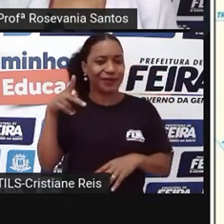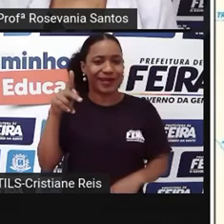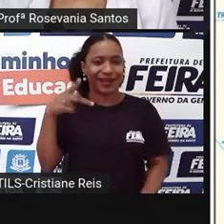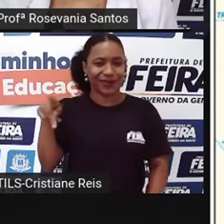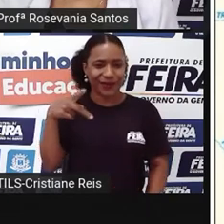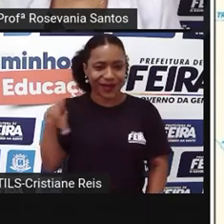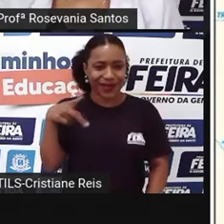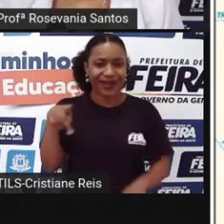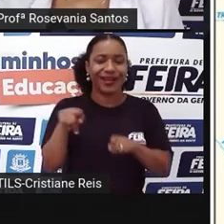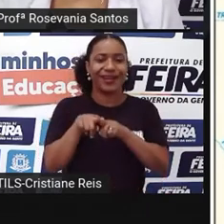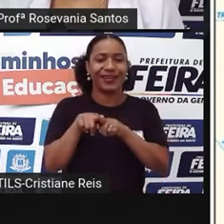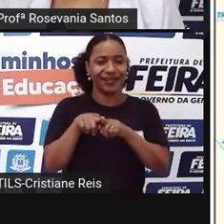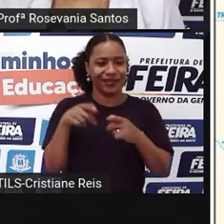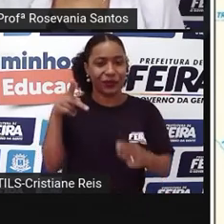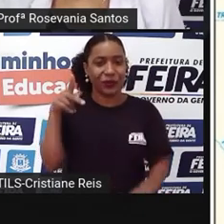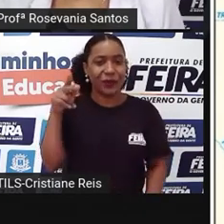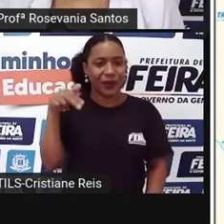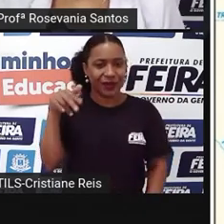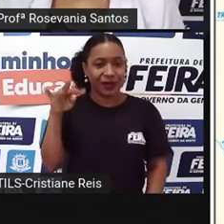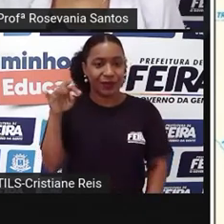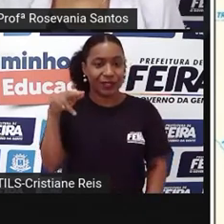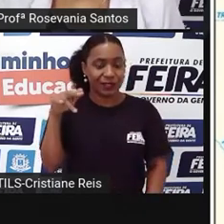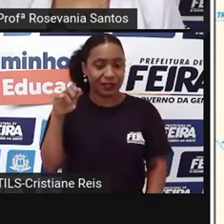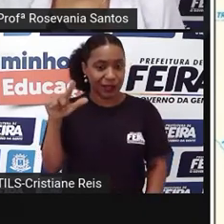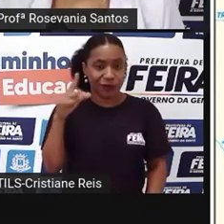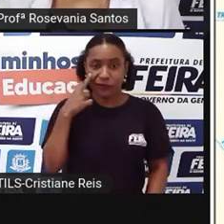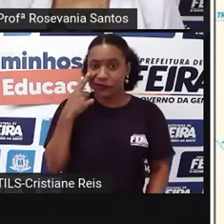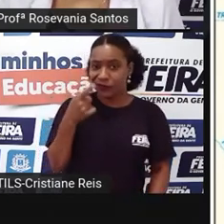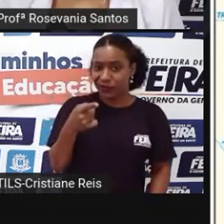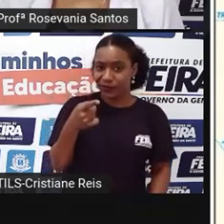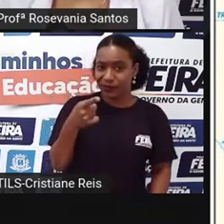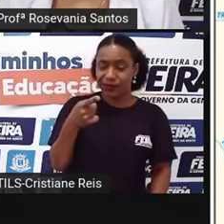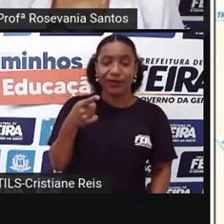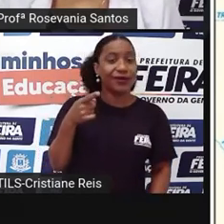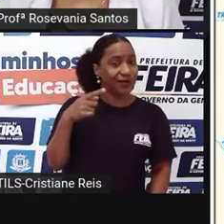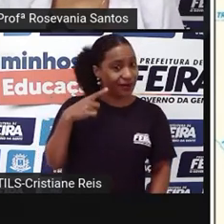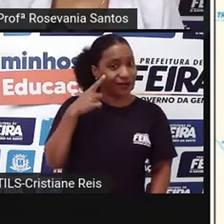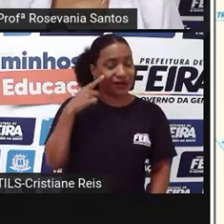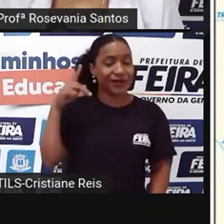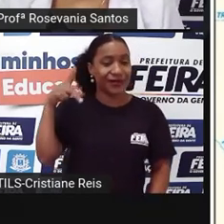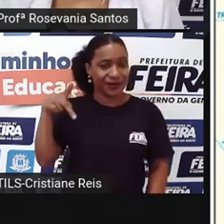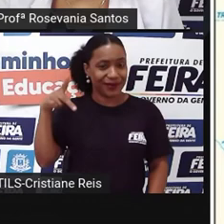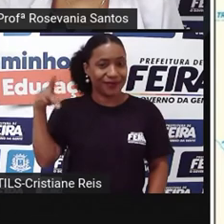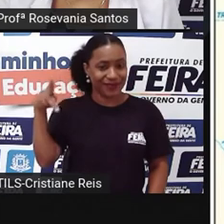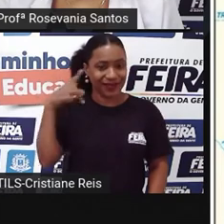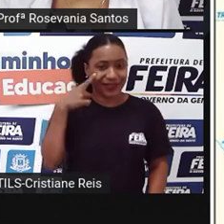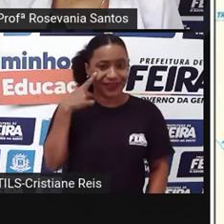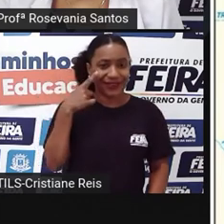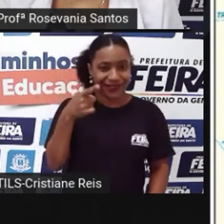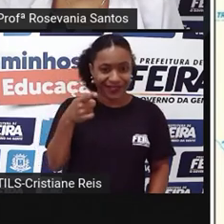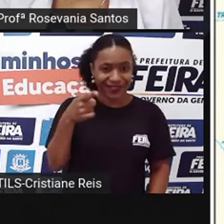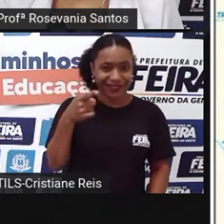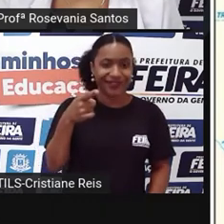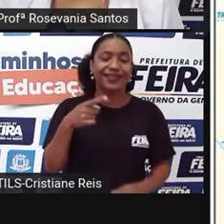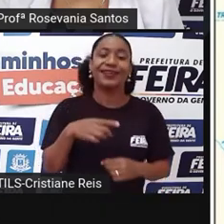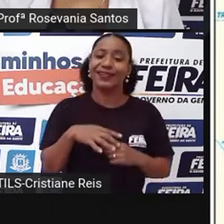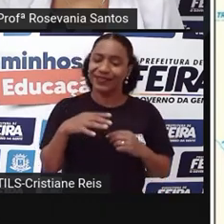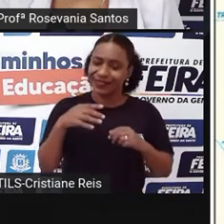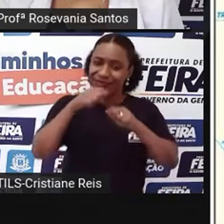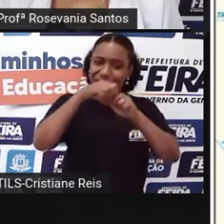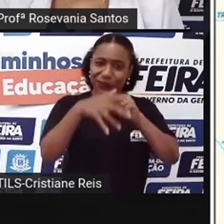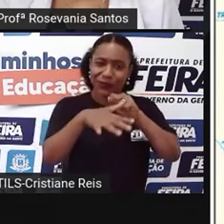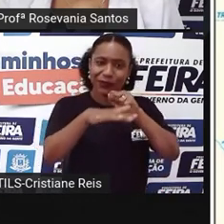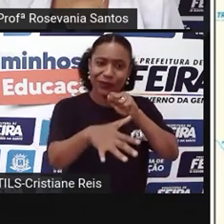a Bacia do Paraná. Então, ó, aqui o Rio Paraná que vai formar depois a Bacia Platina. Tá vendo aqui ele se unindo aqui